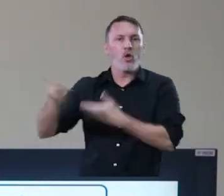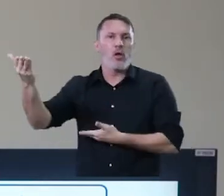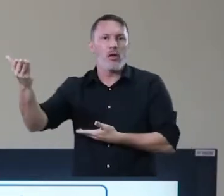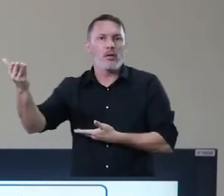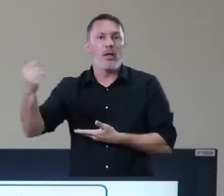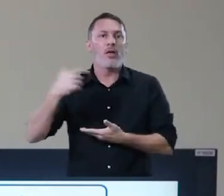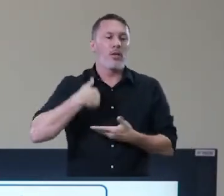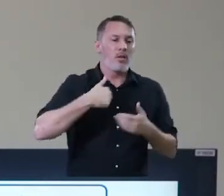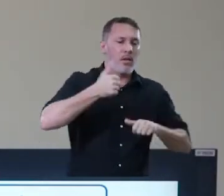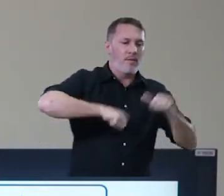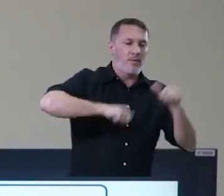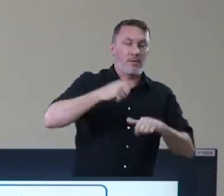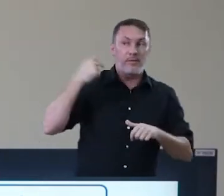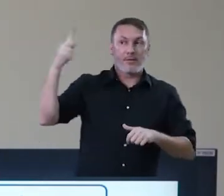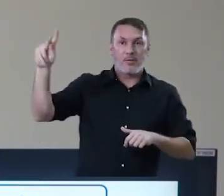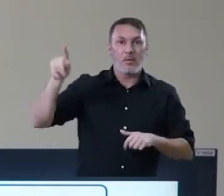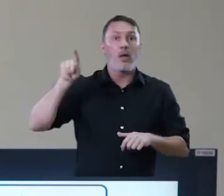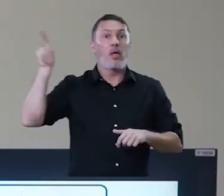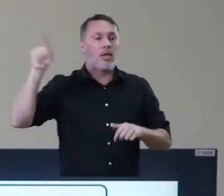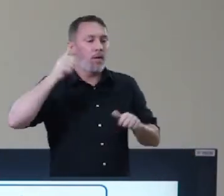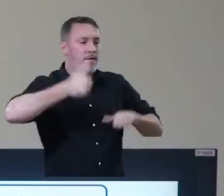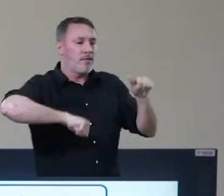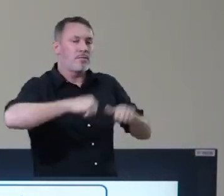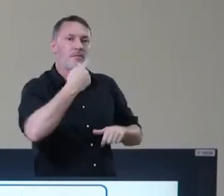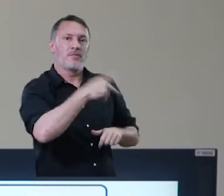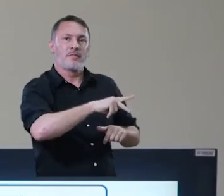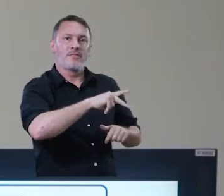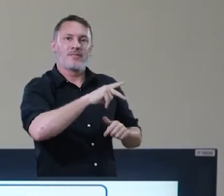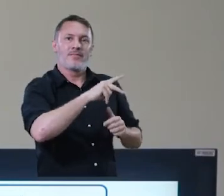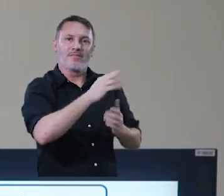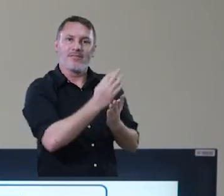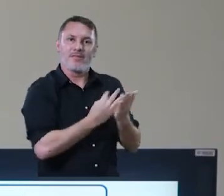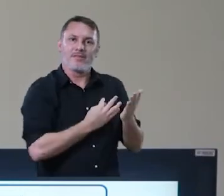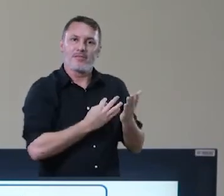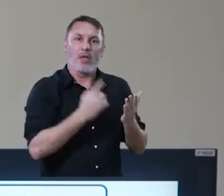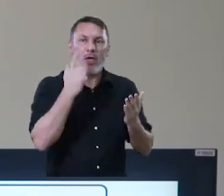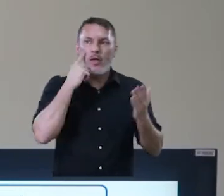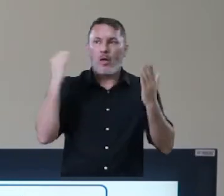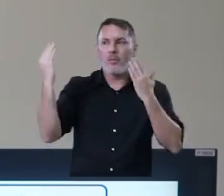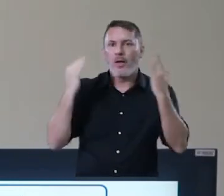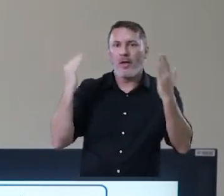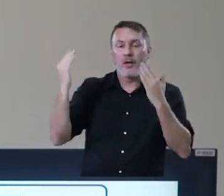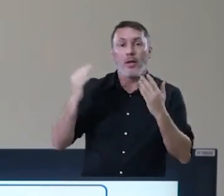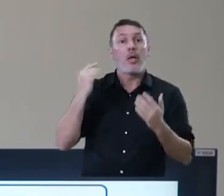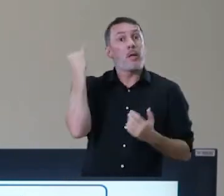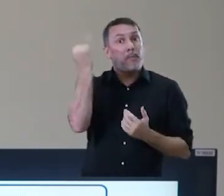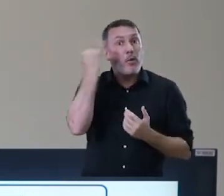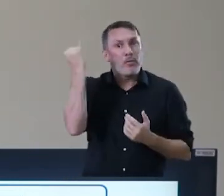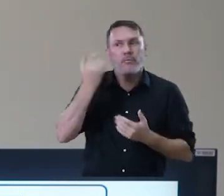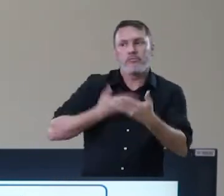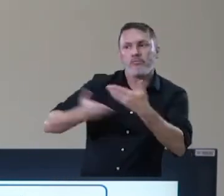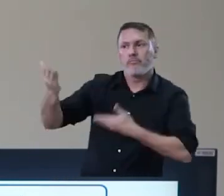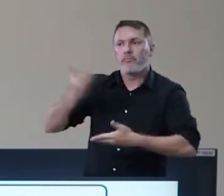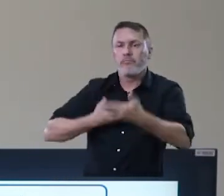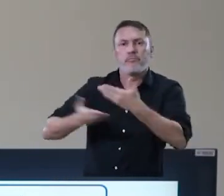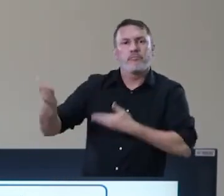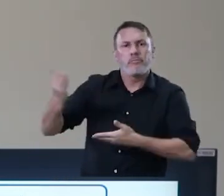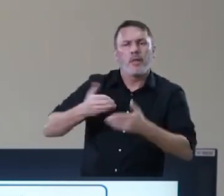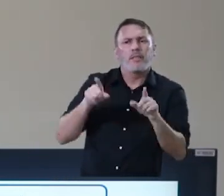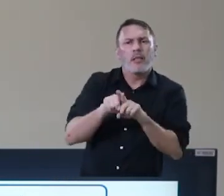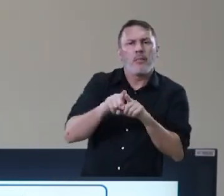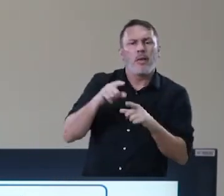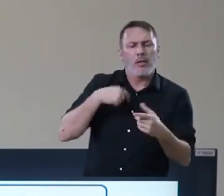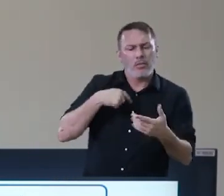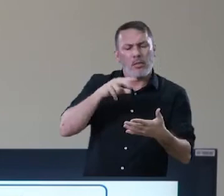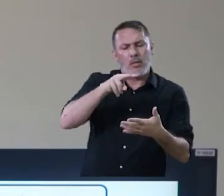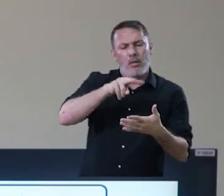de tal forma que você vai analisar a redação dele e ele vai analisar a sua. Isso também é um mecanismo muito importante para trabalhar. E comece a